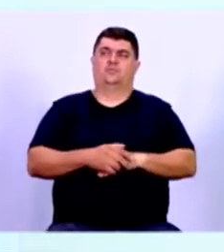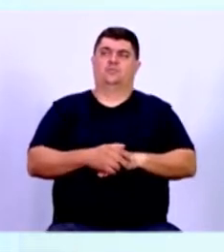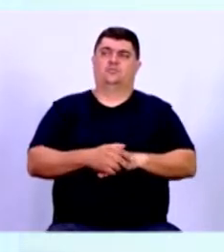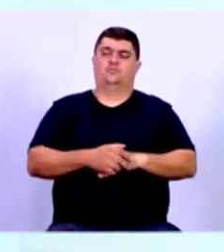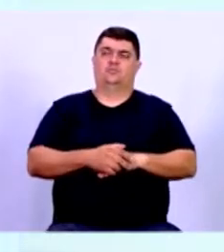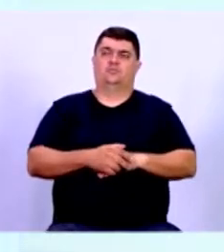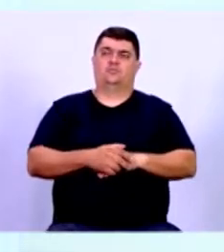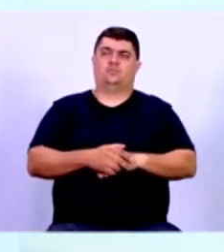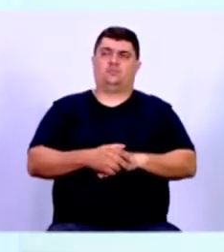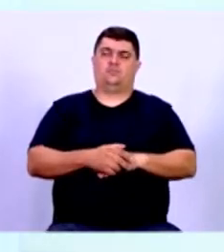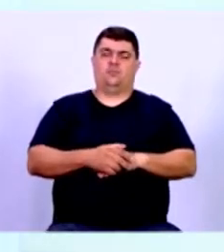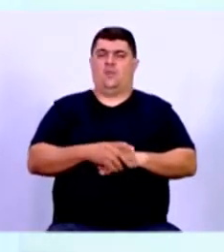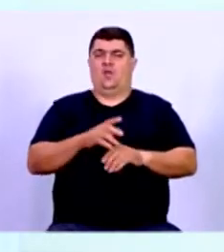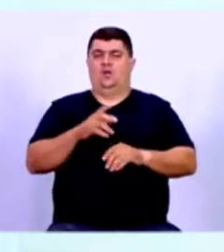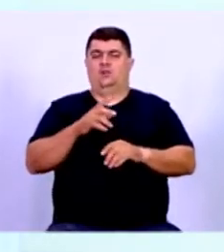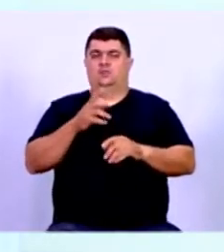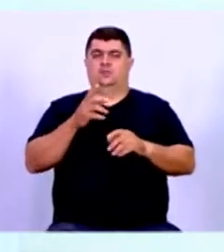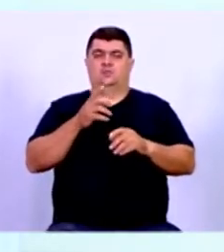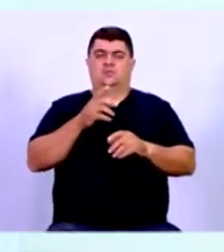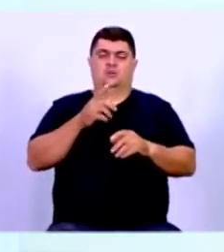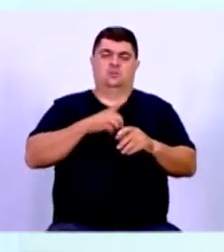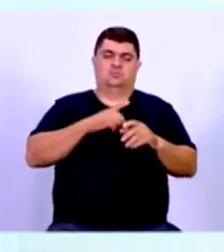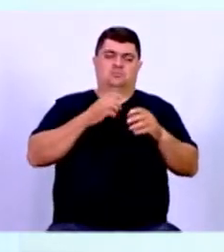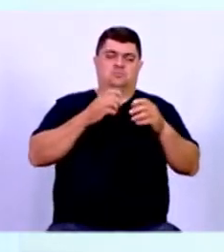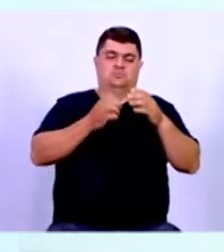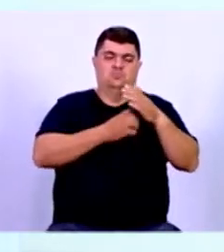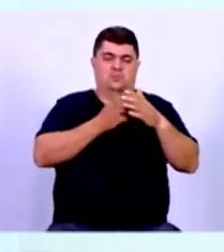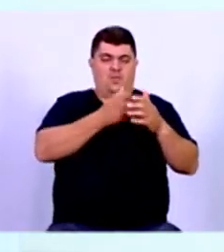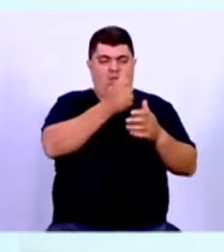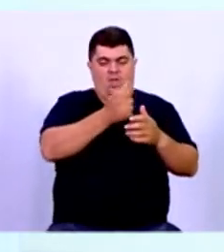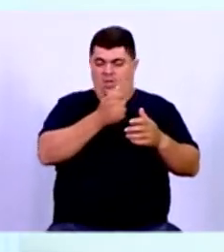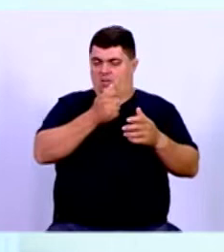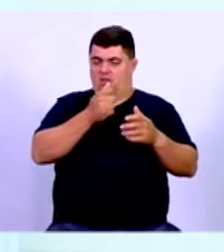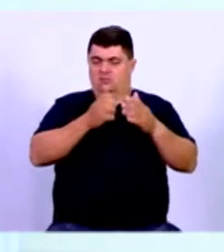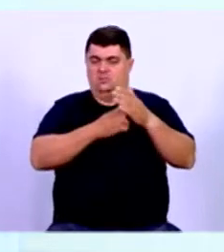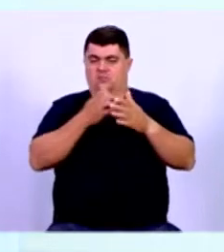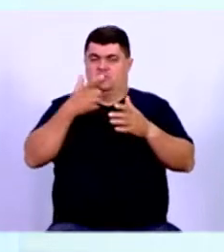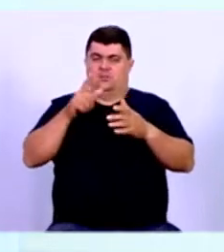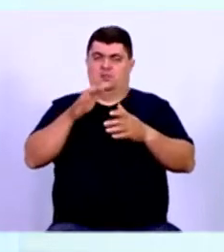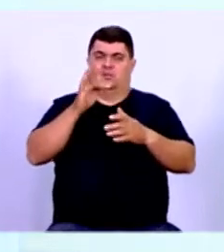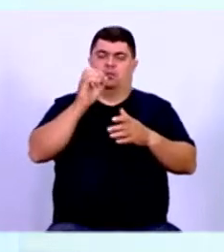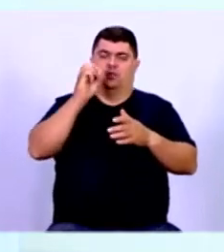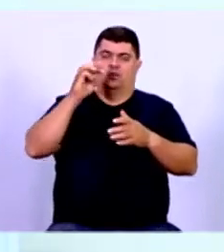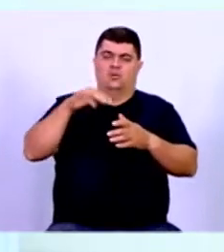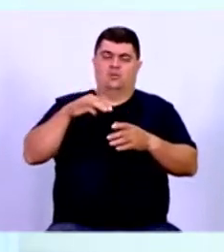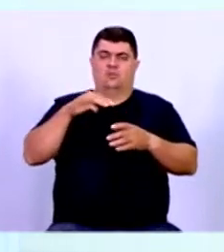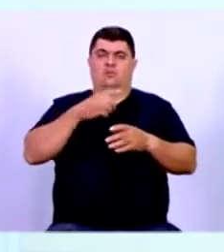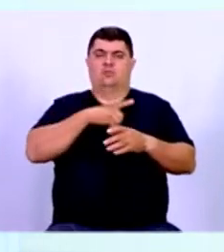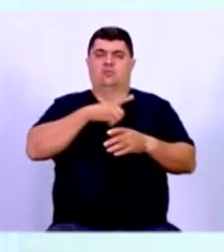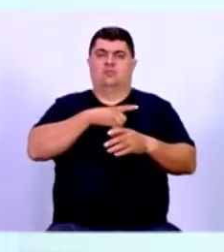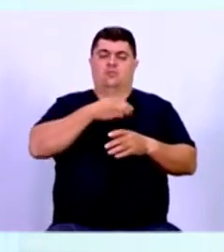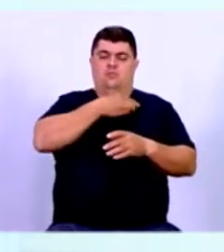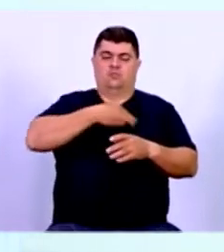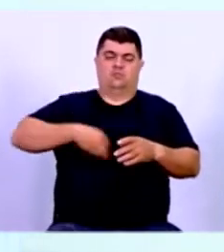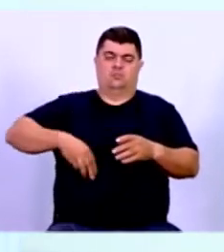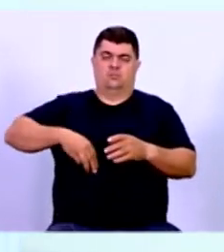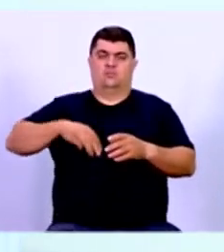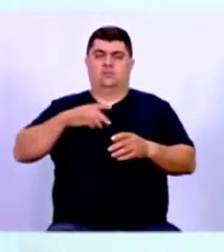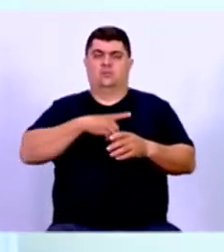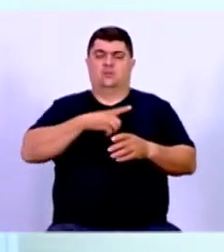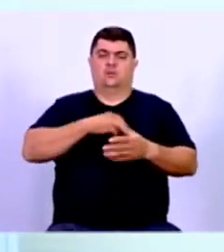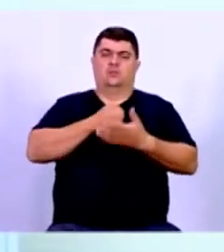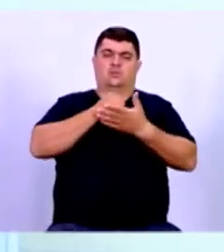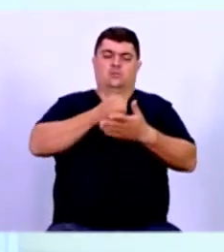Então, às vezes, a instituição A, a instituição B, tem muito costume, os fóruns, os ministérios públicos, de